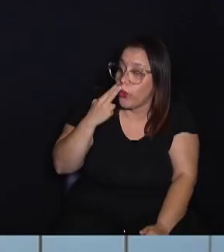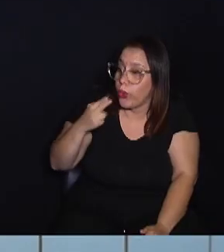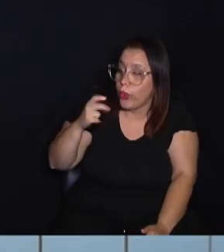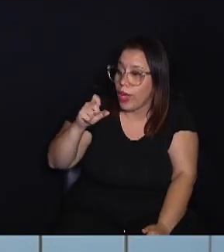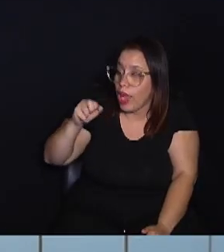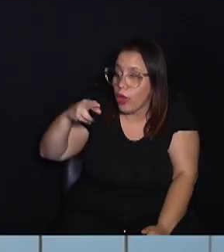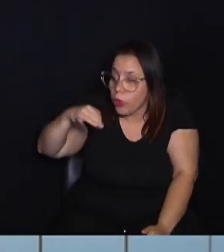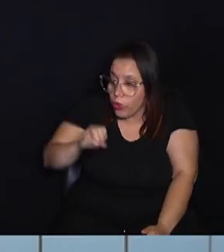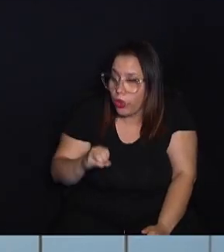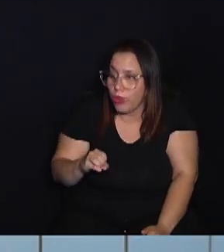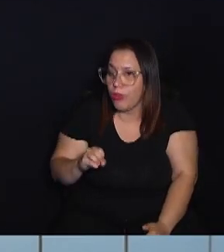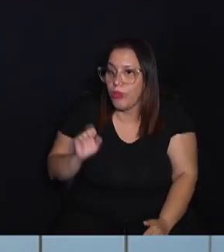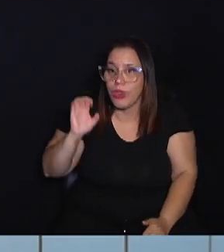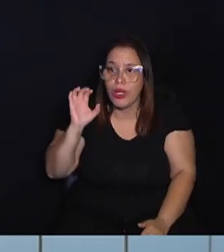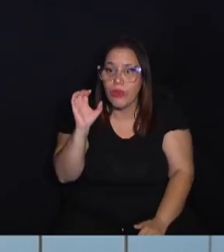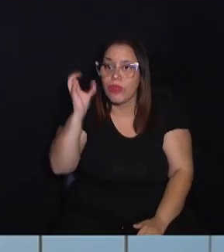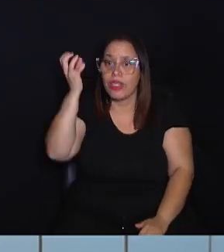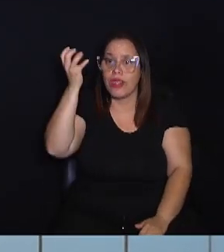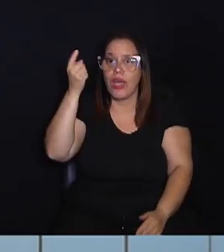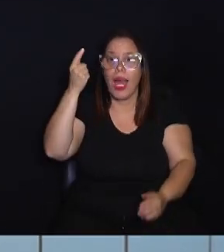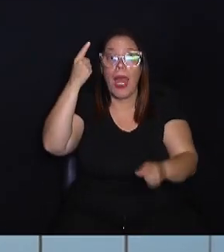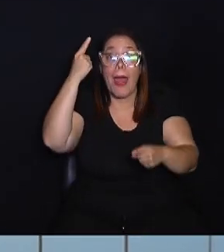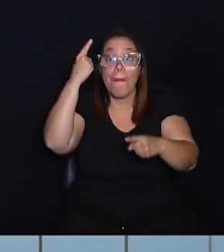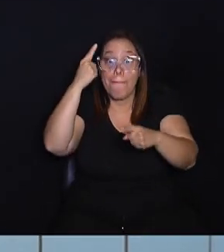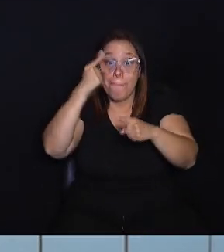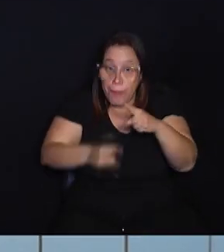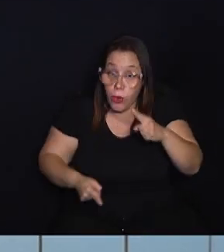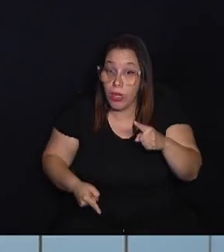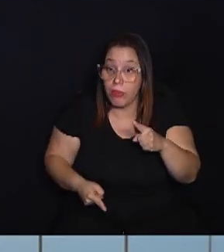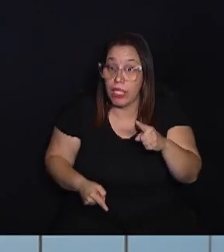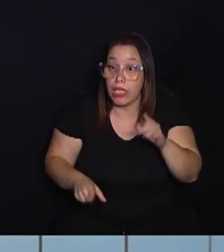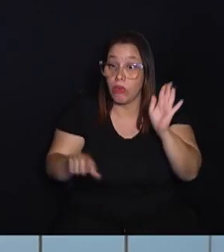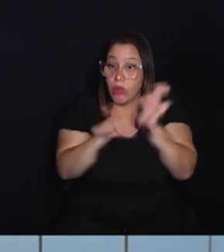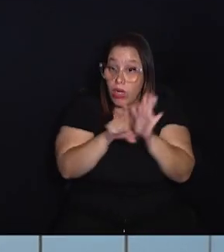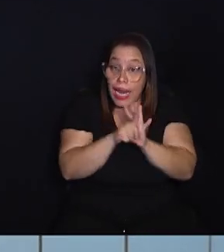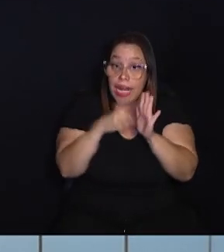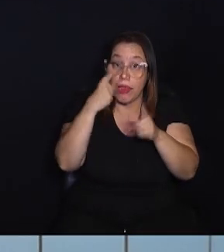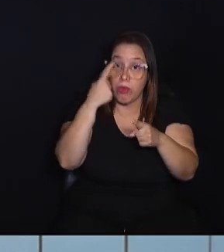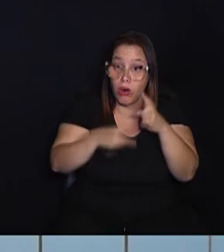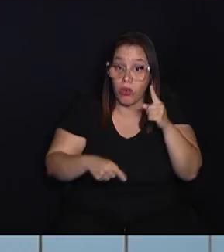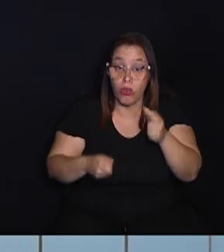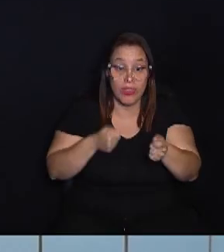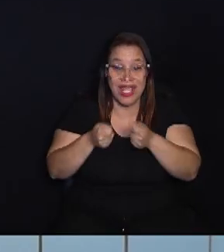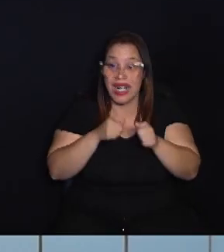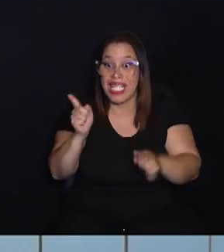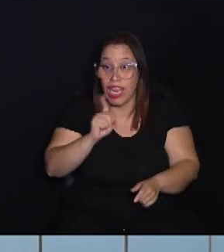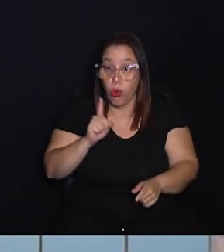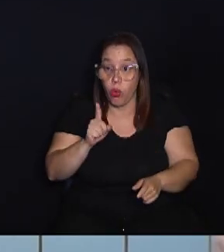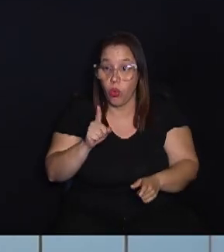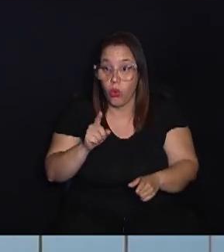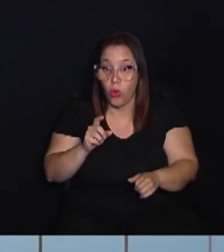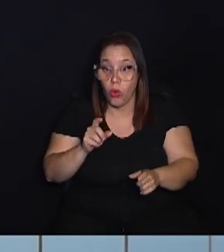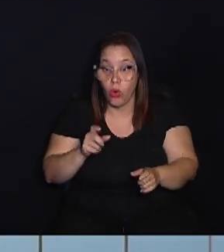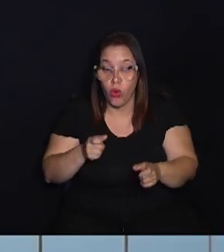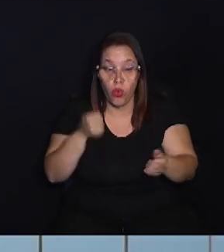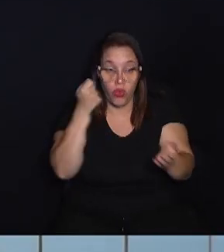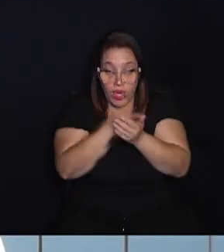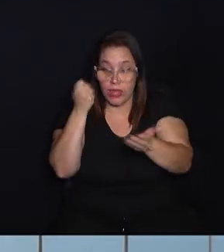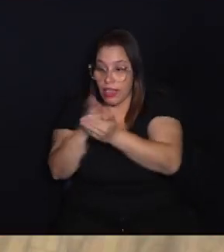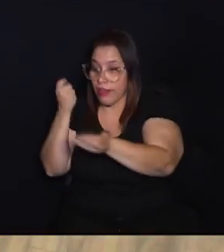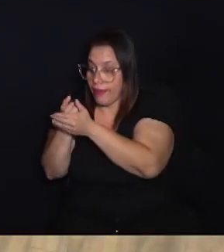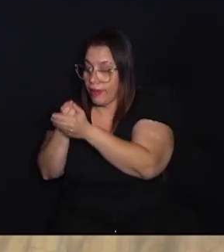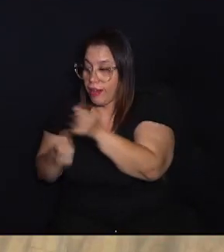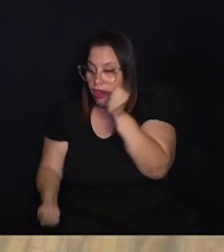acarretar. É proibido, a lei proíbe, não está regulamentada, comercializar. Sim. Tem apreensões